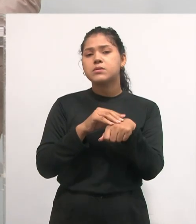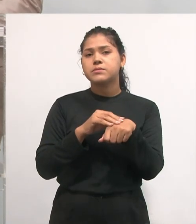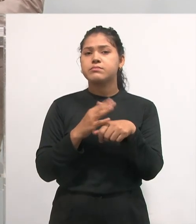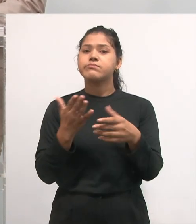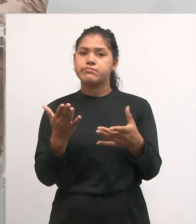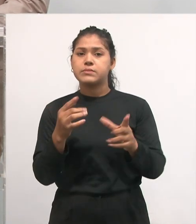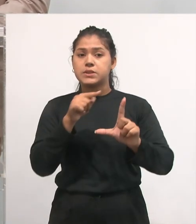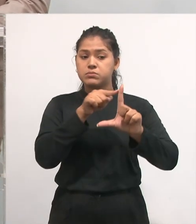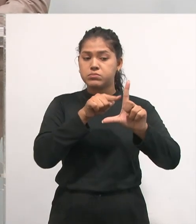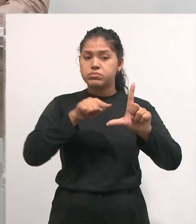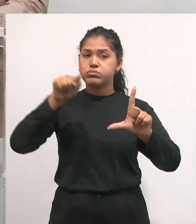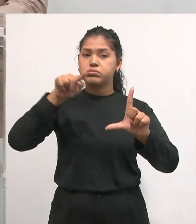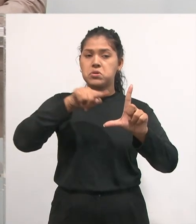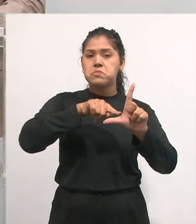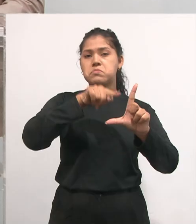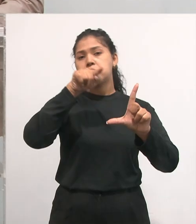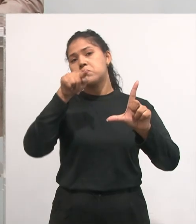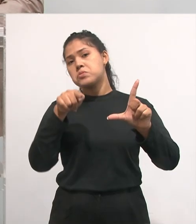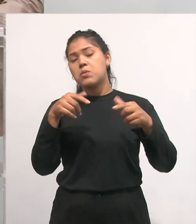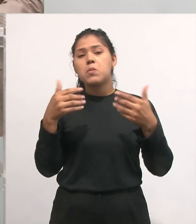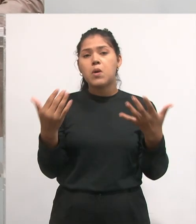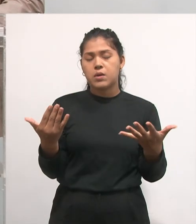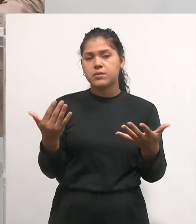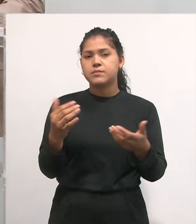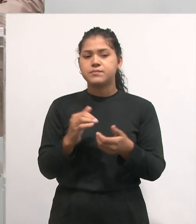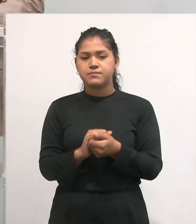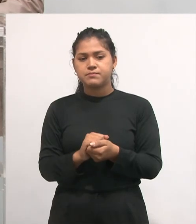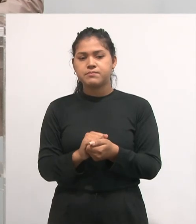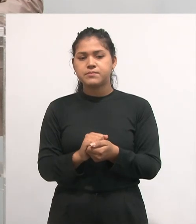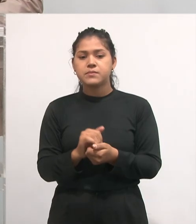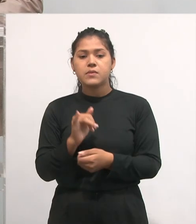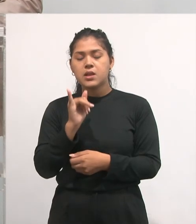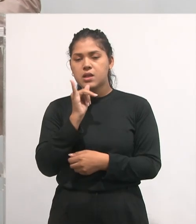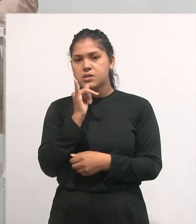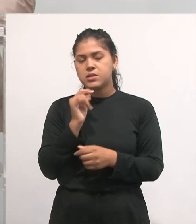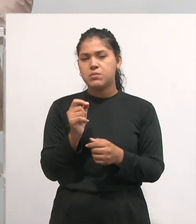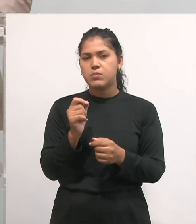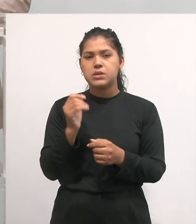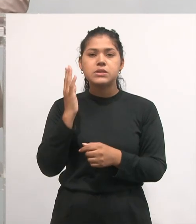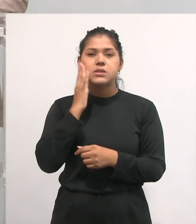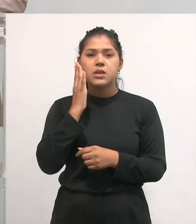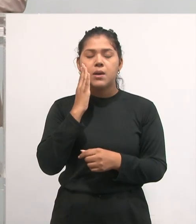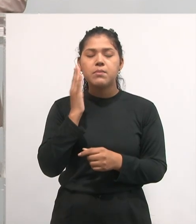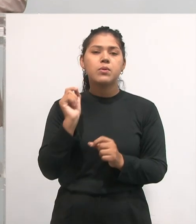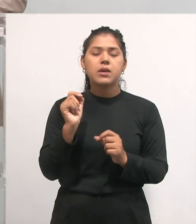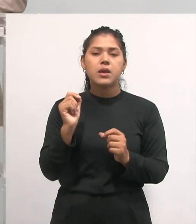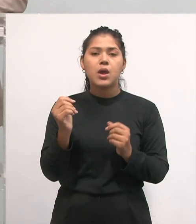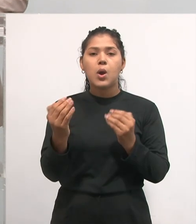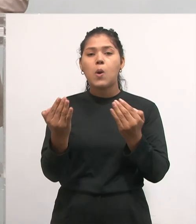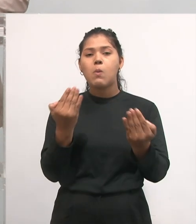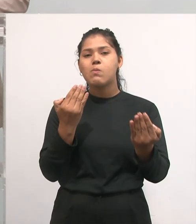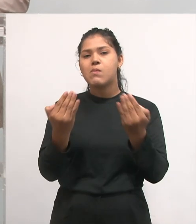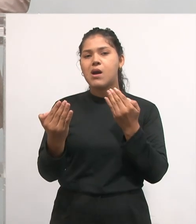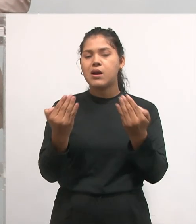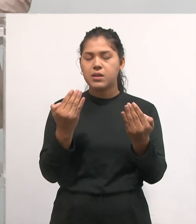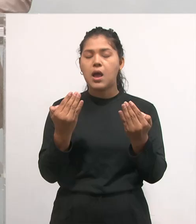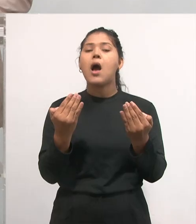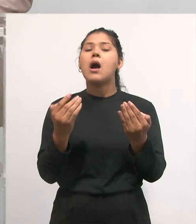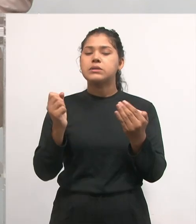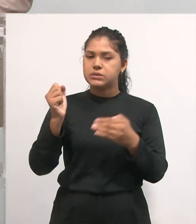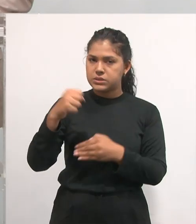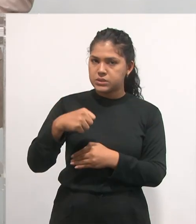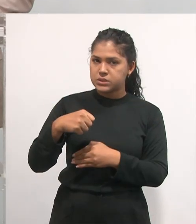correlação entre duas variáveis, relacionamento refere-se à direção, é que dependendo do